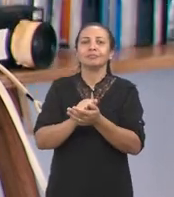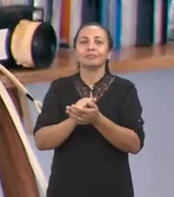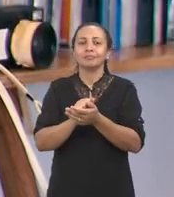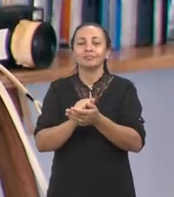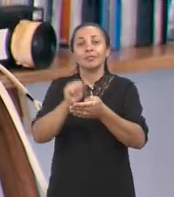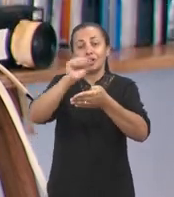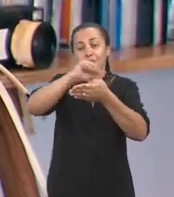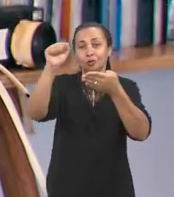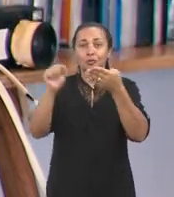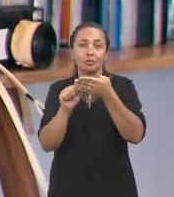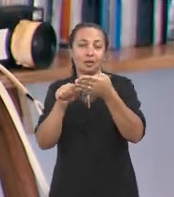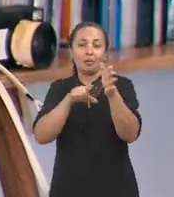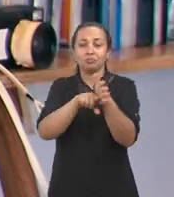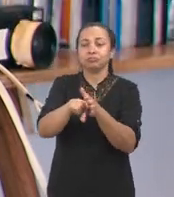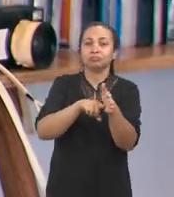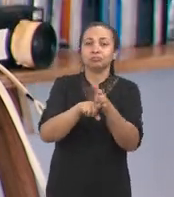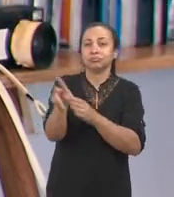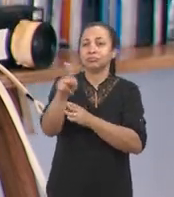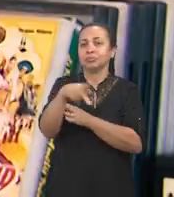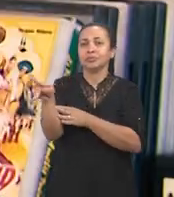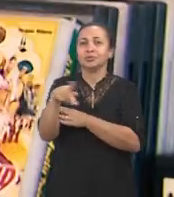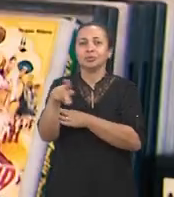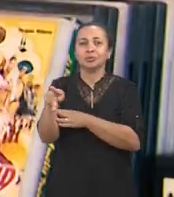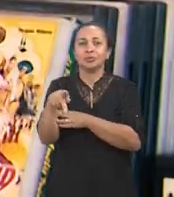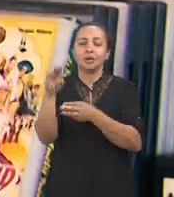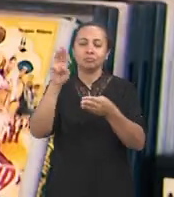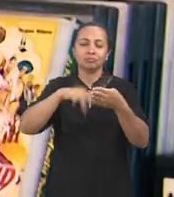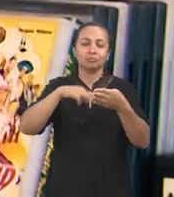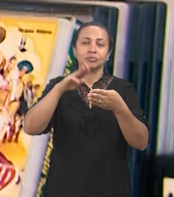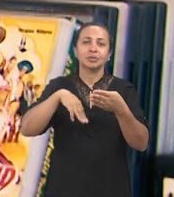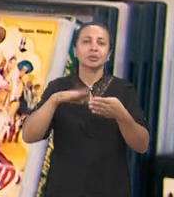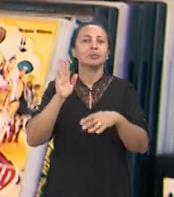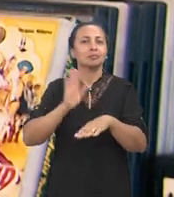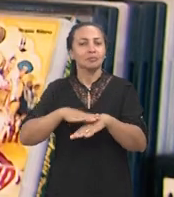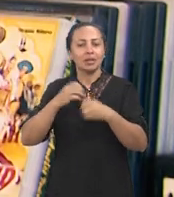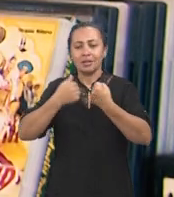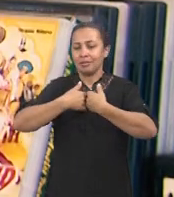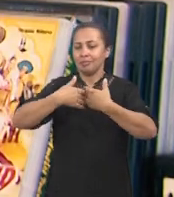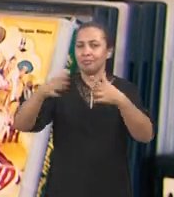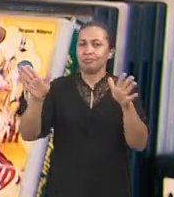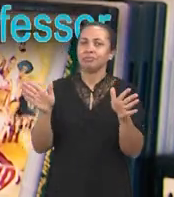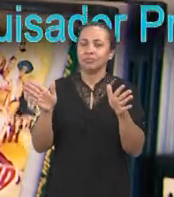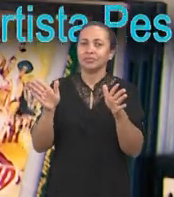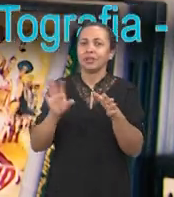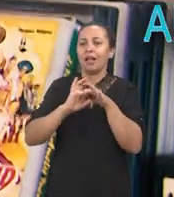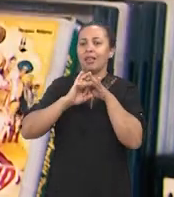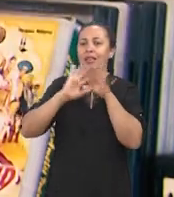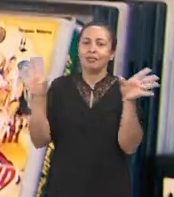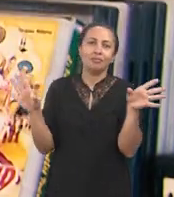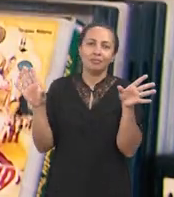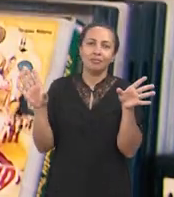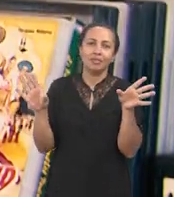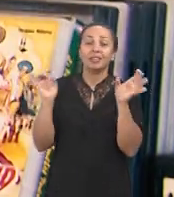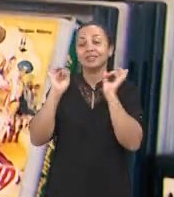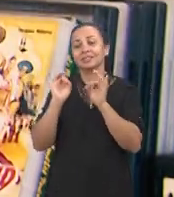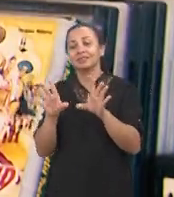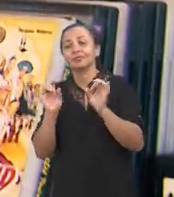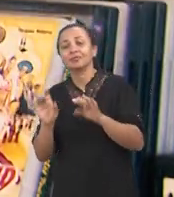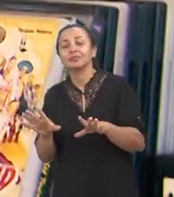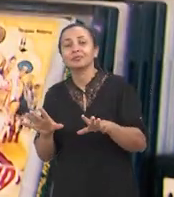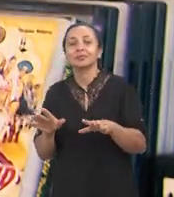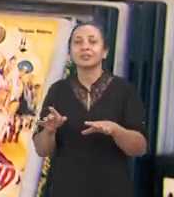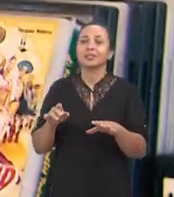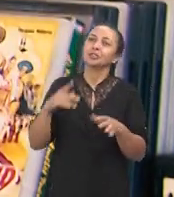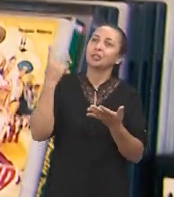artista pesquisador professor é uma metodologia mais aberta né que